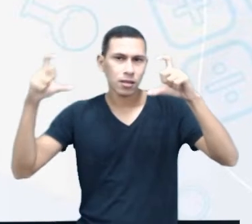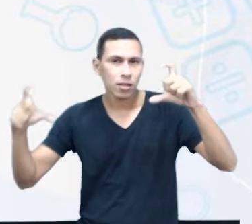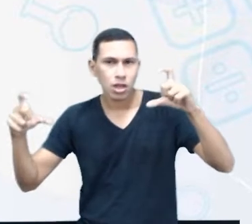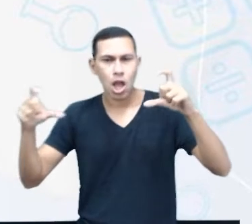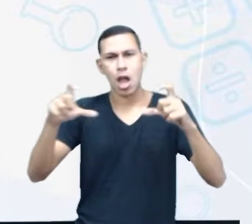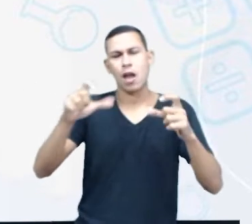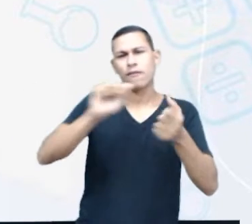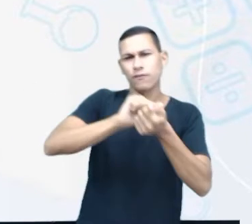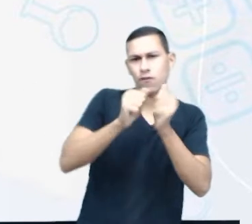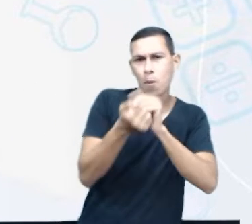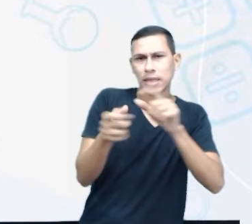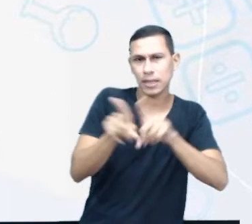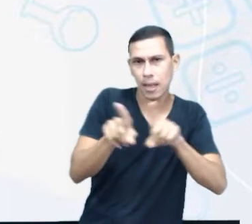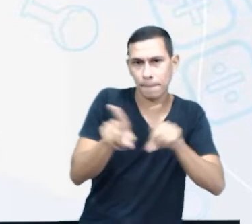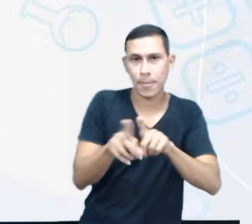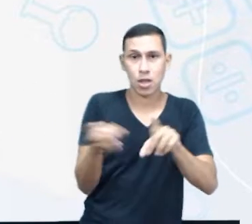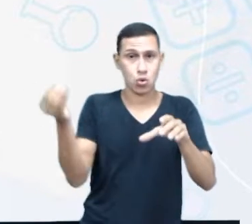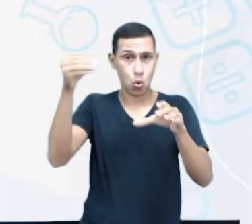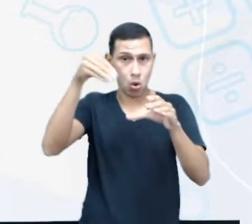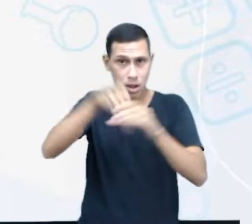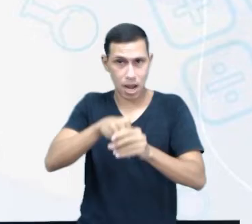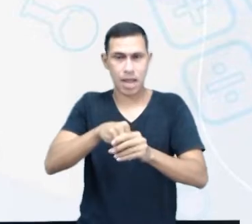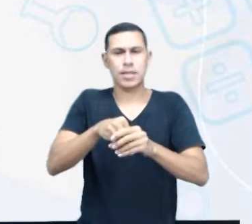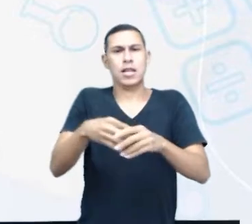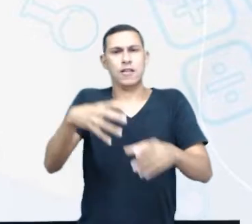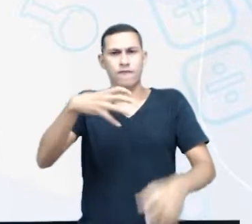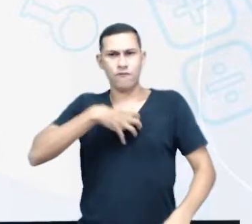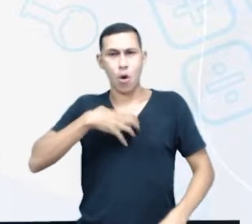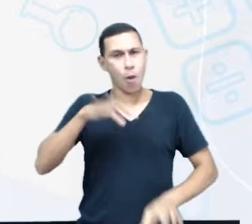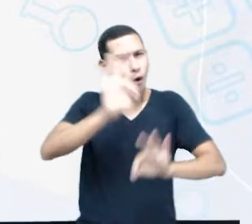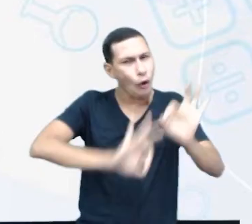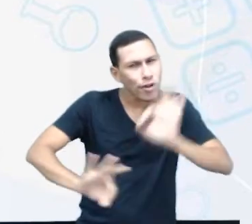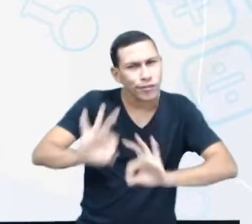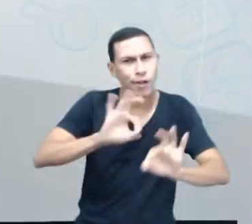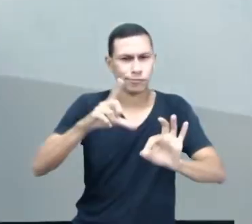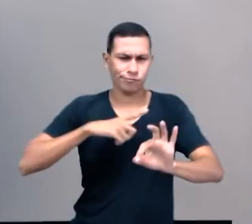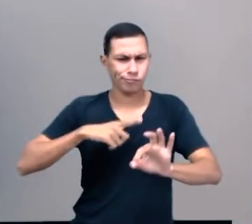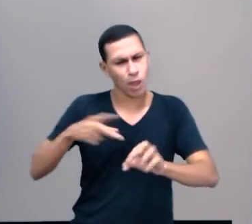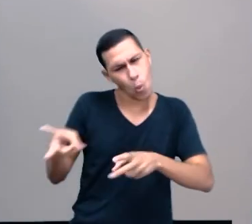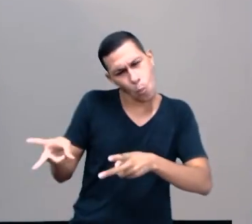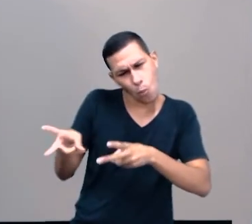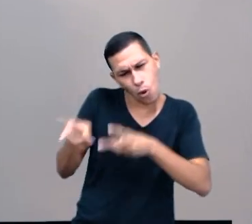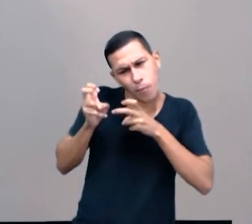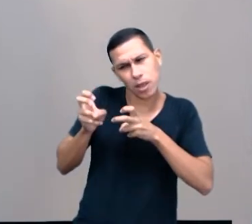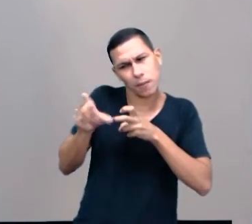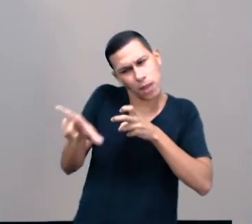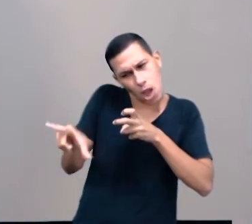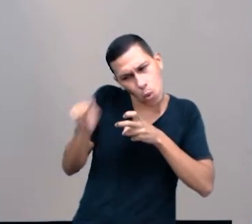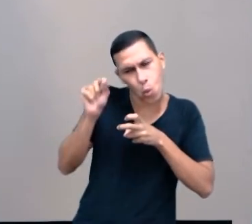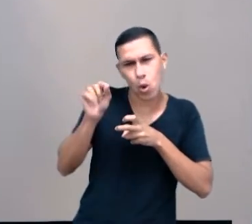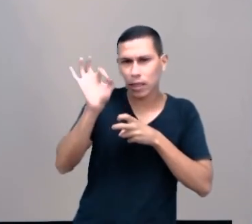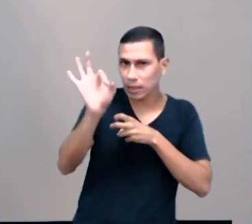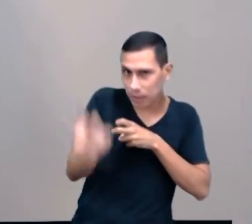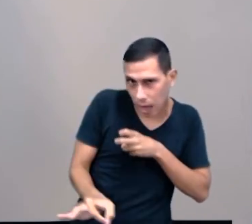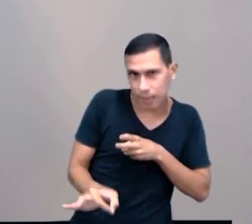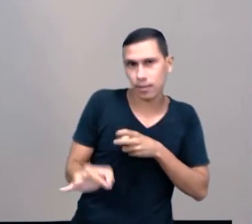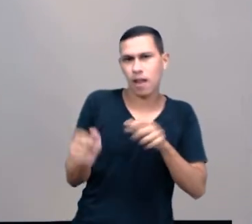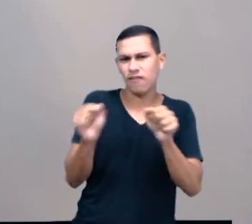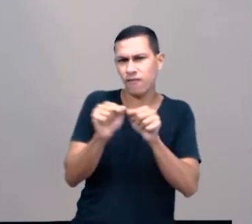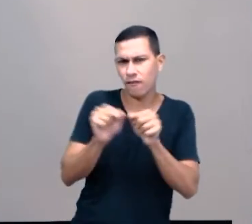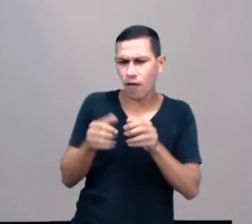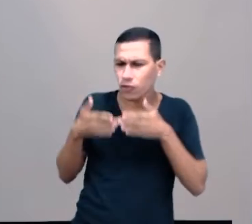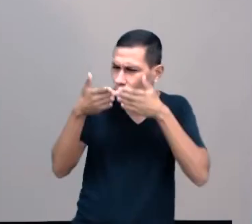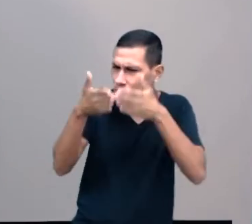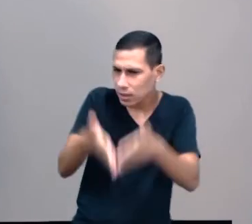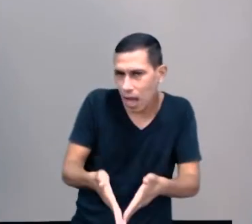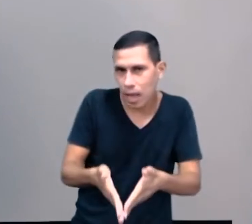imagens, elas também não são colocadas de maneira aleatória. Existe toda uma escolha que é feita para que se